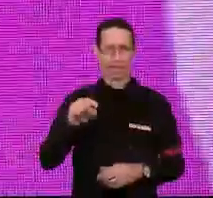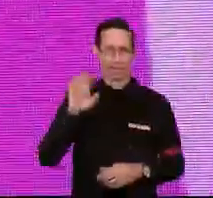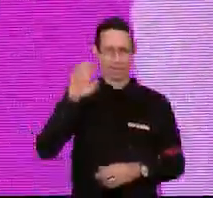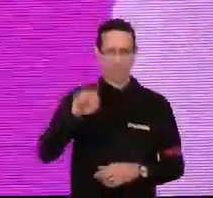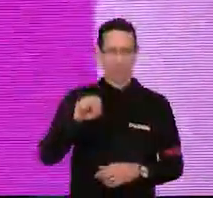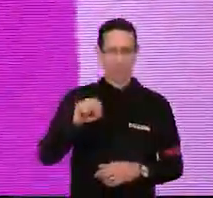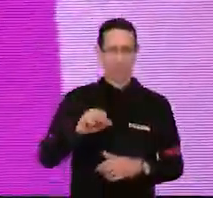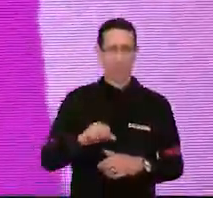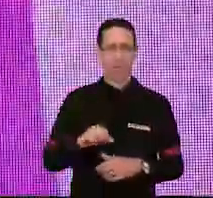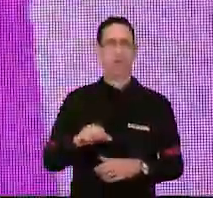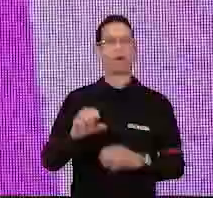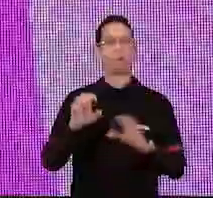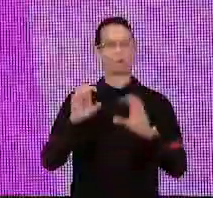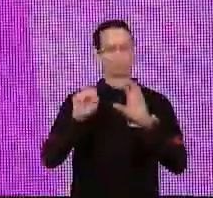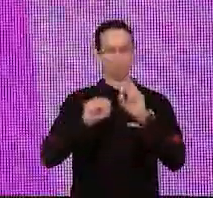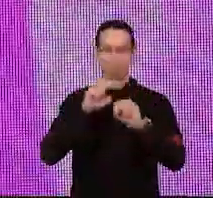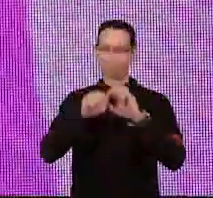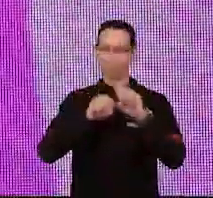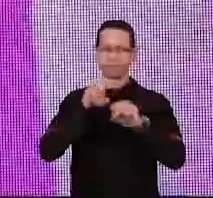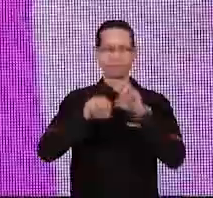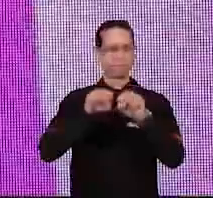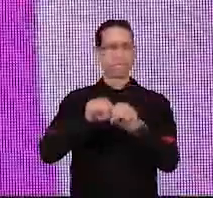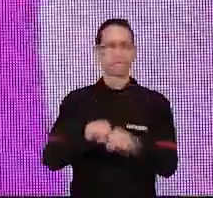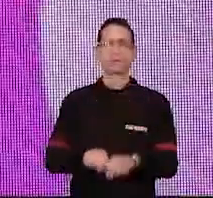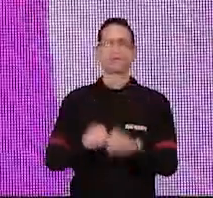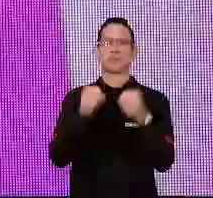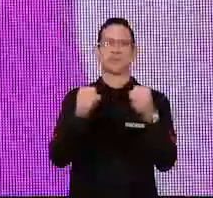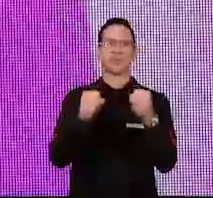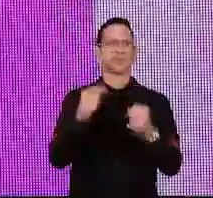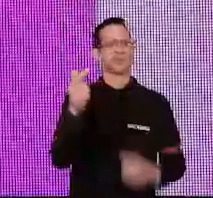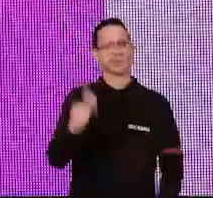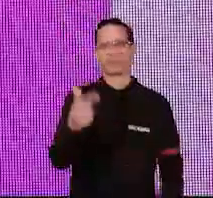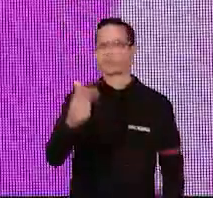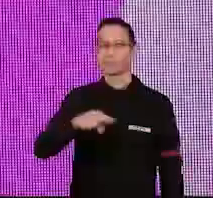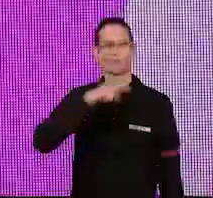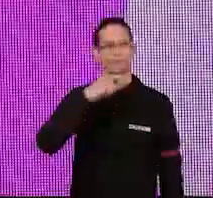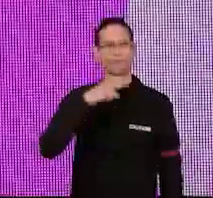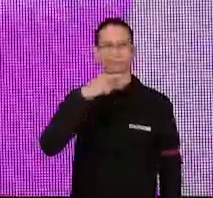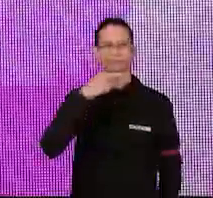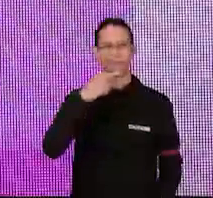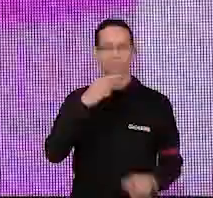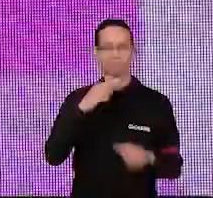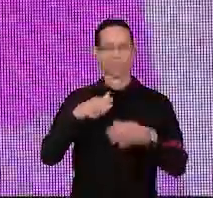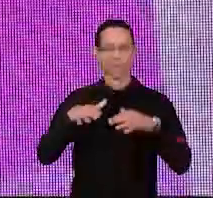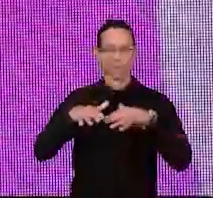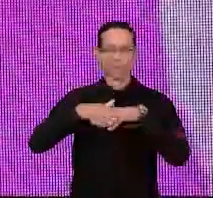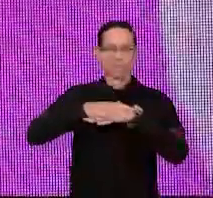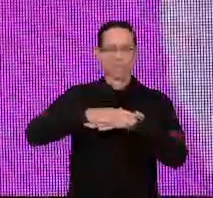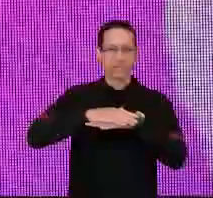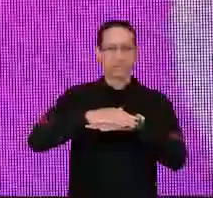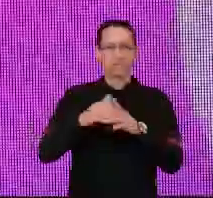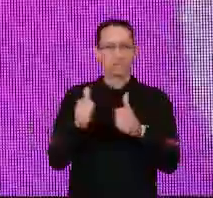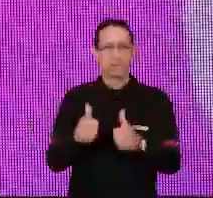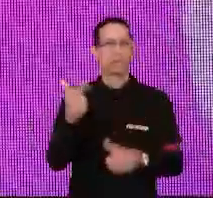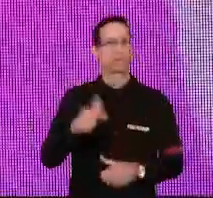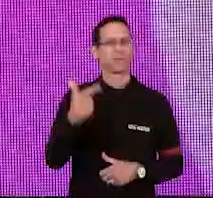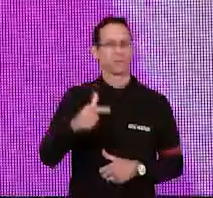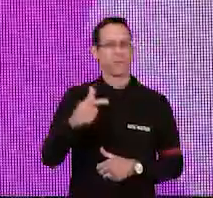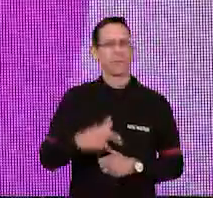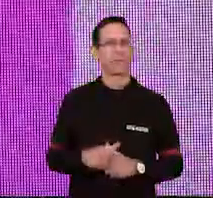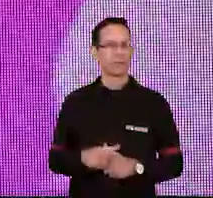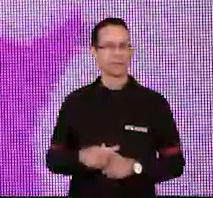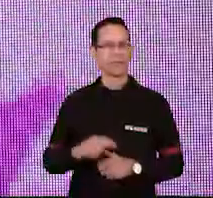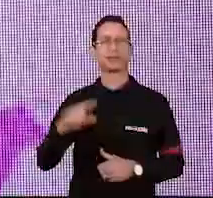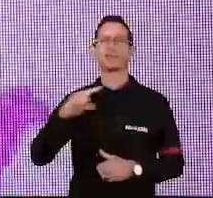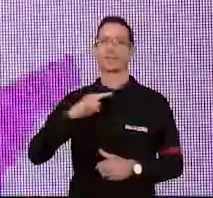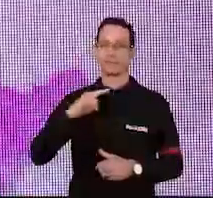A Pseudomonas destruiu tudo isso, o animal não tem mais habilidade de cicatrizar, isso tem um viés imunomediado, então a